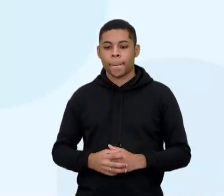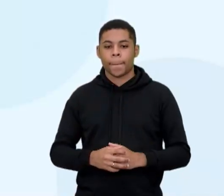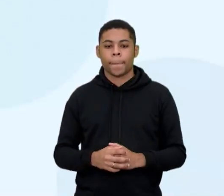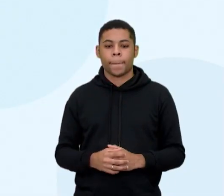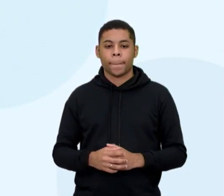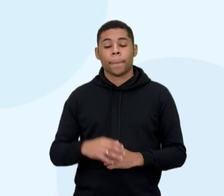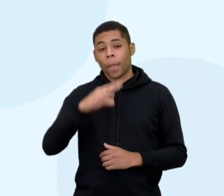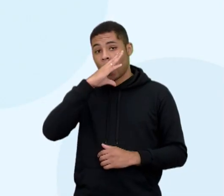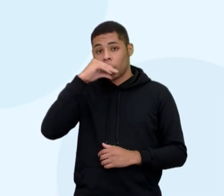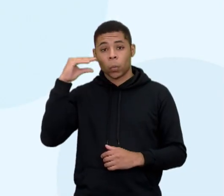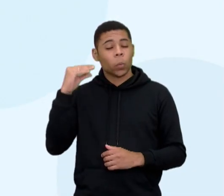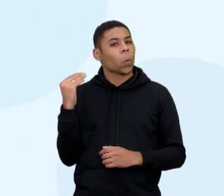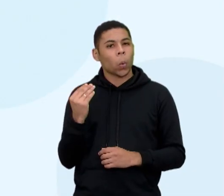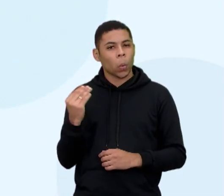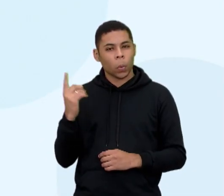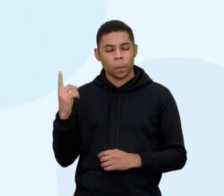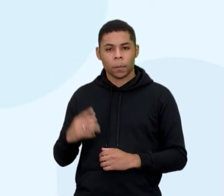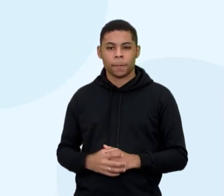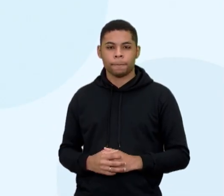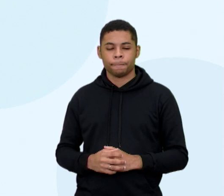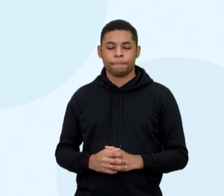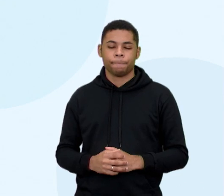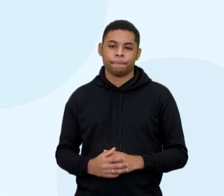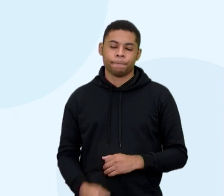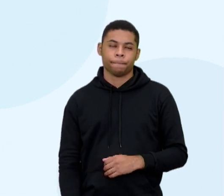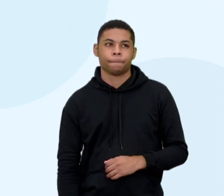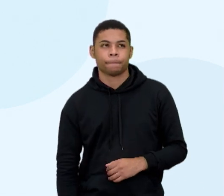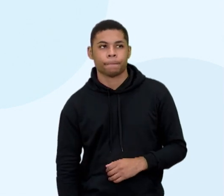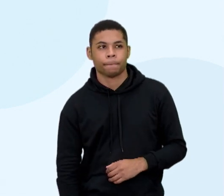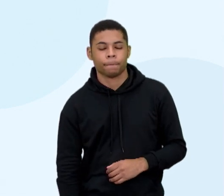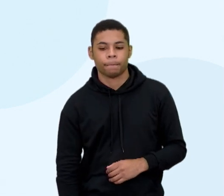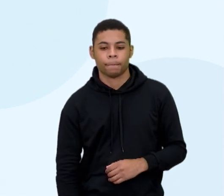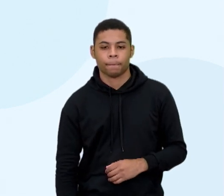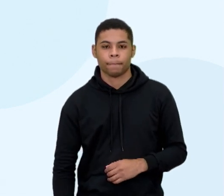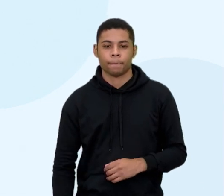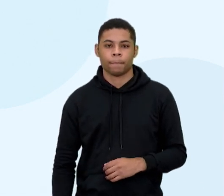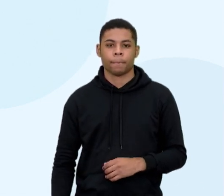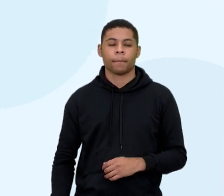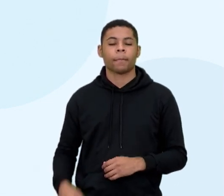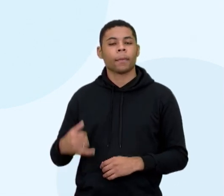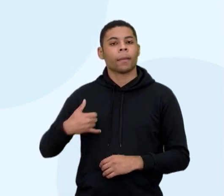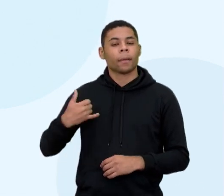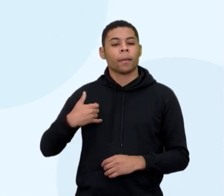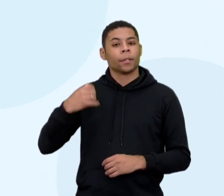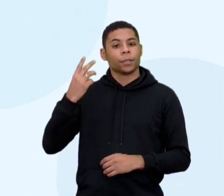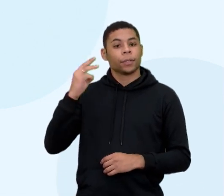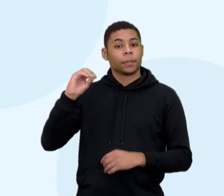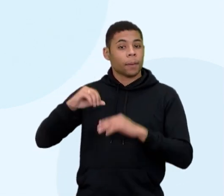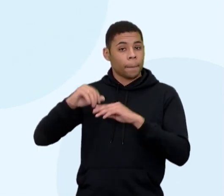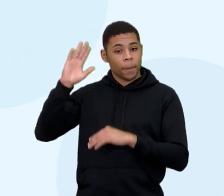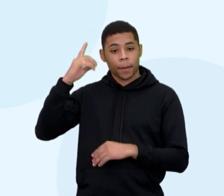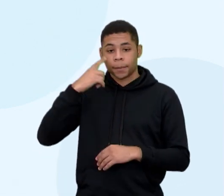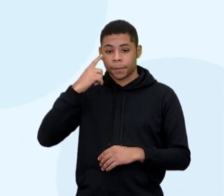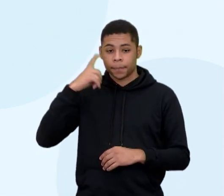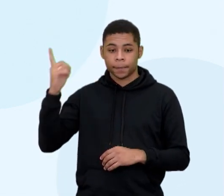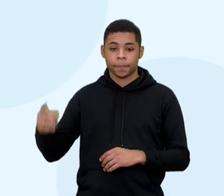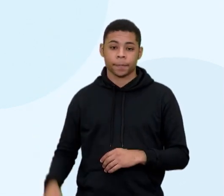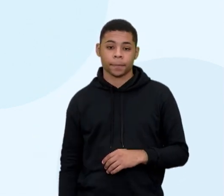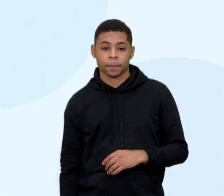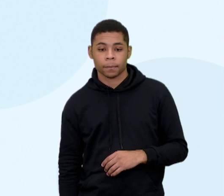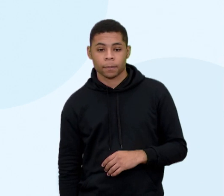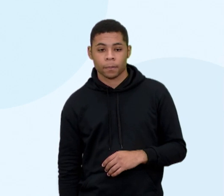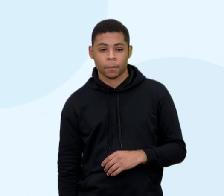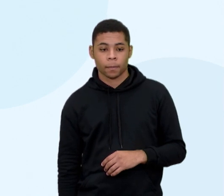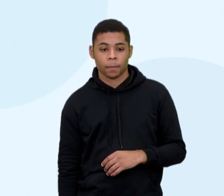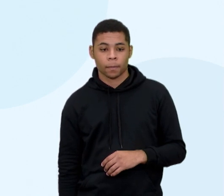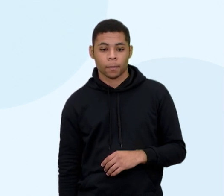população adulta. Tá aí, ó. A população com mais de 30 anos de idade registrou um crescimento em